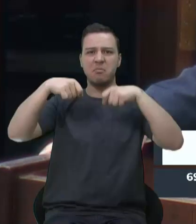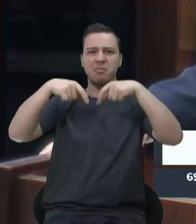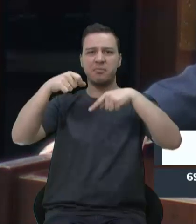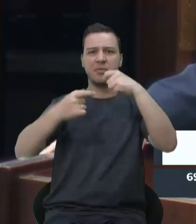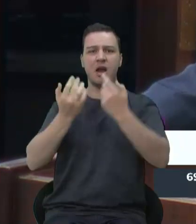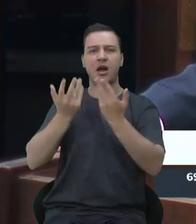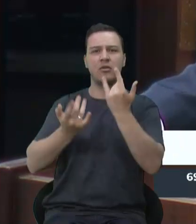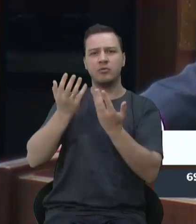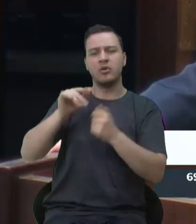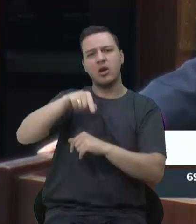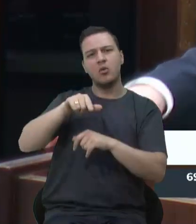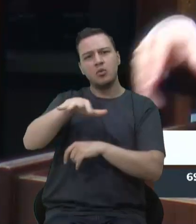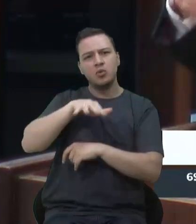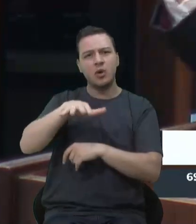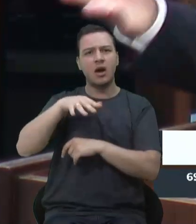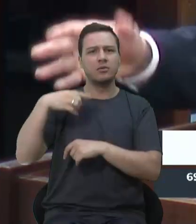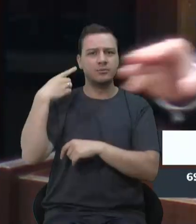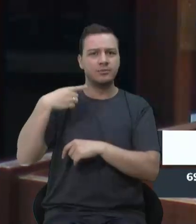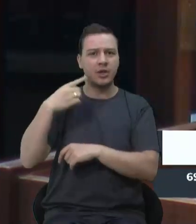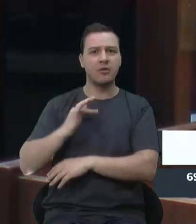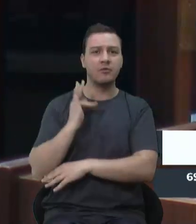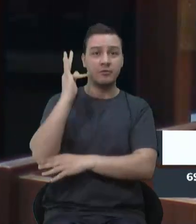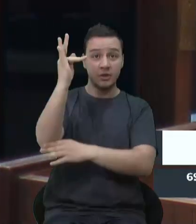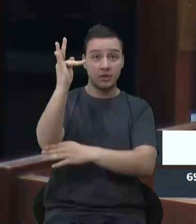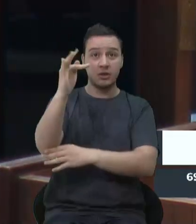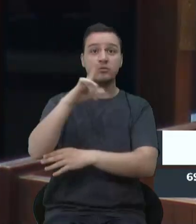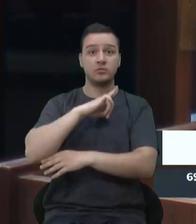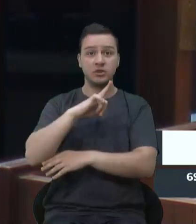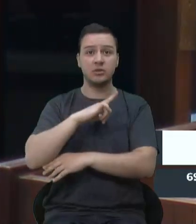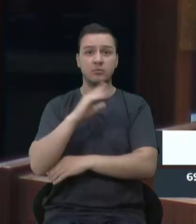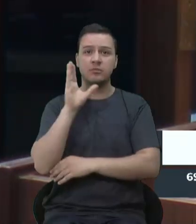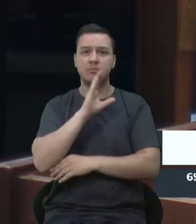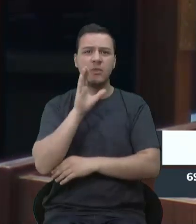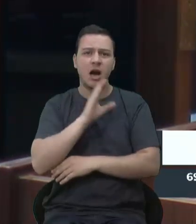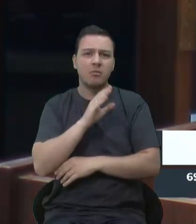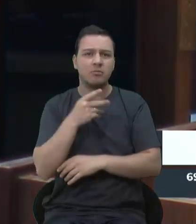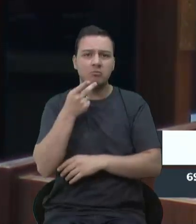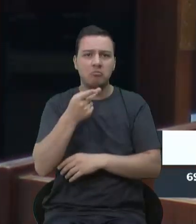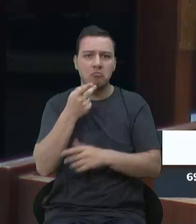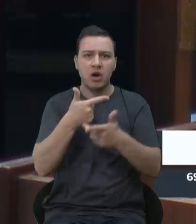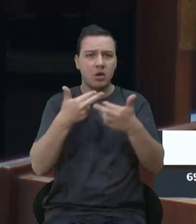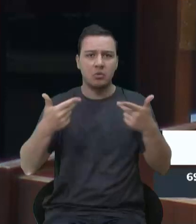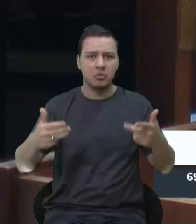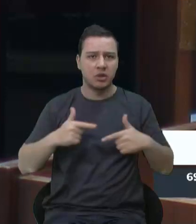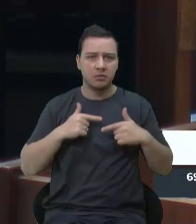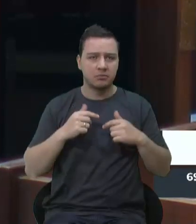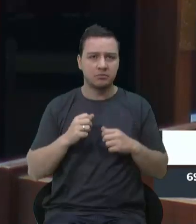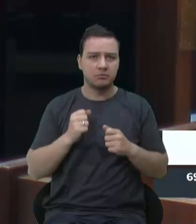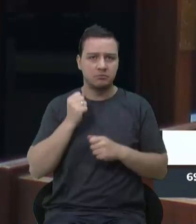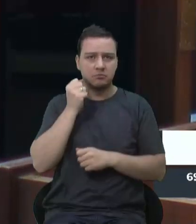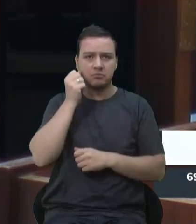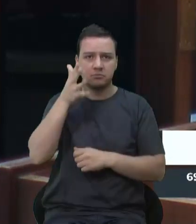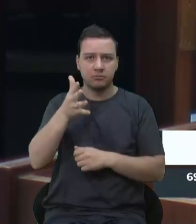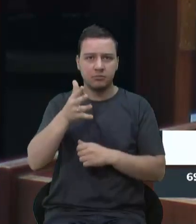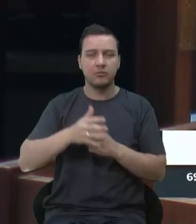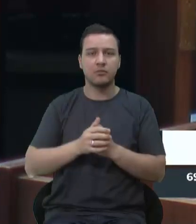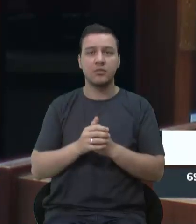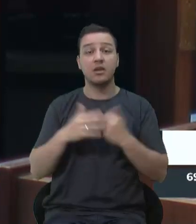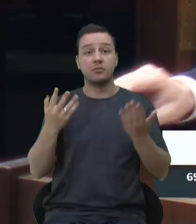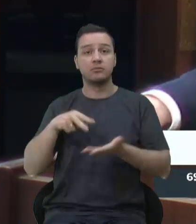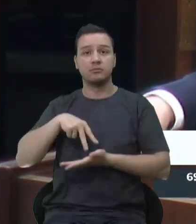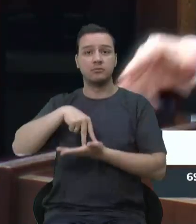deputados federais tinham para breves manifestações. Tanto que assumiu a